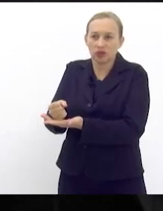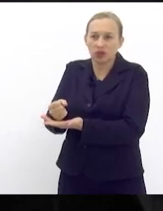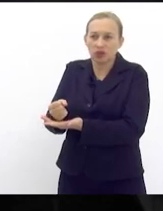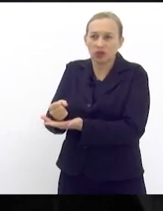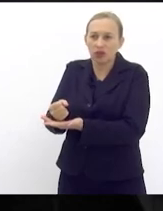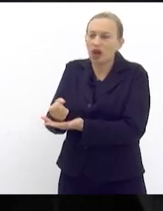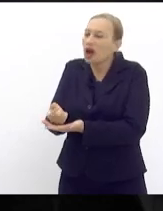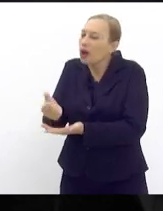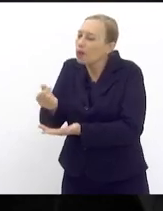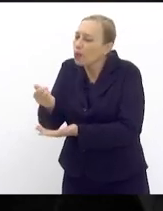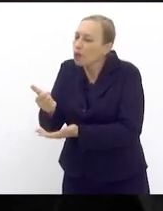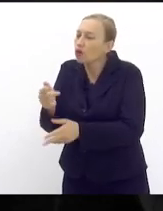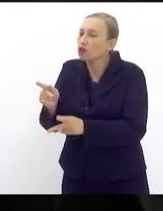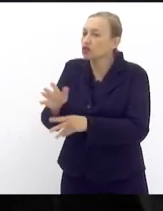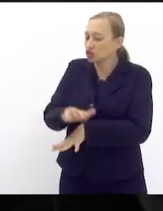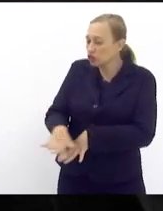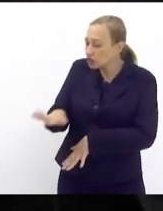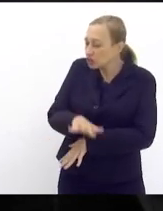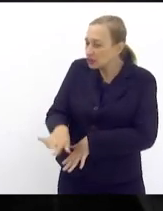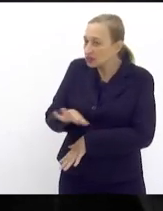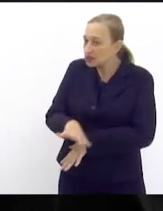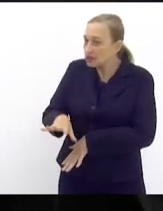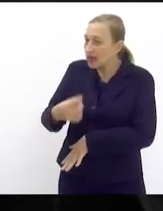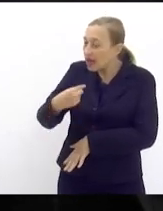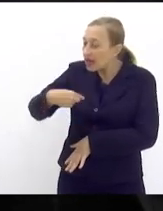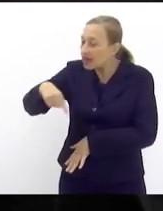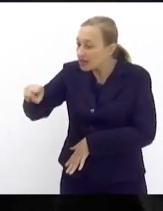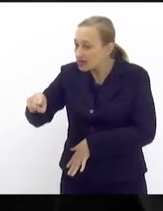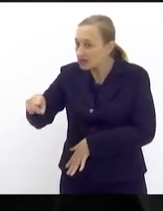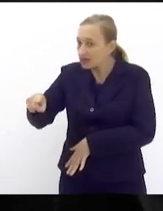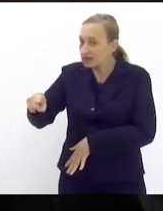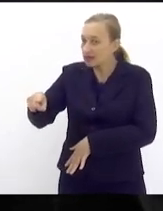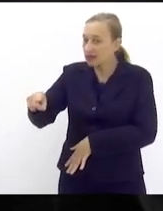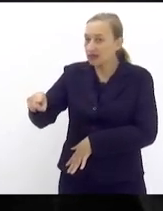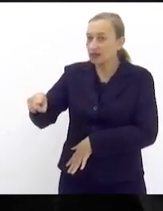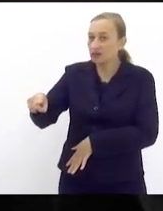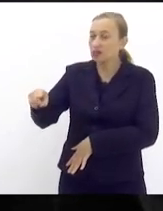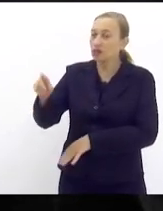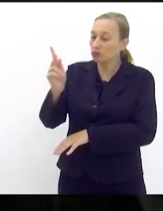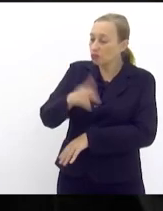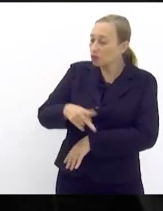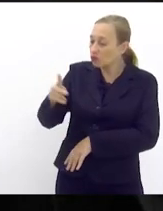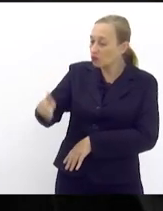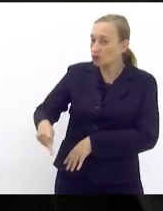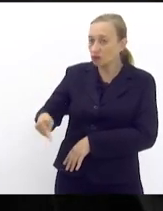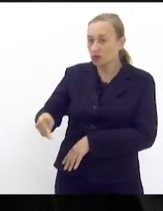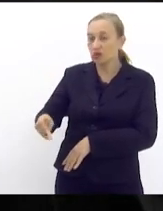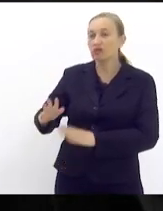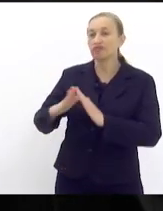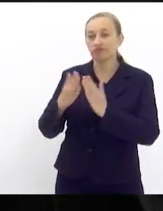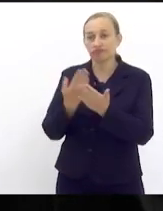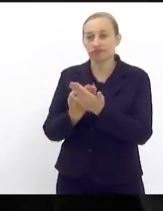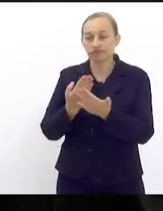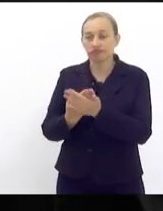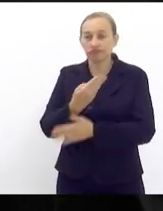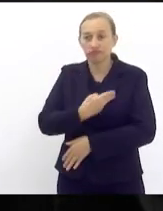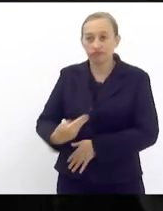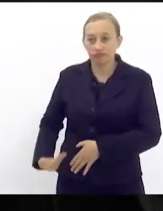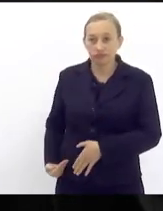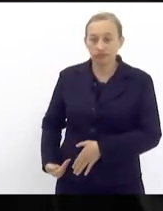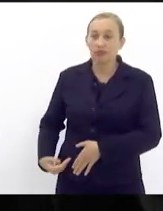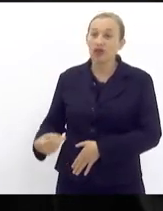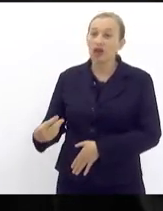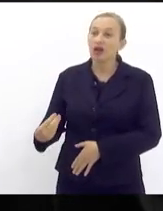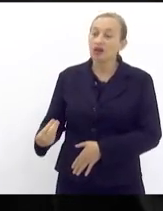daquelas crianças aí da dela como mestra na escola pública já estaria